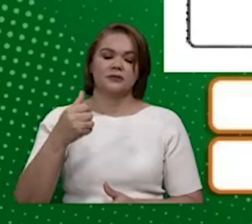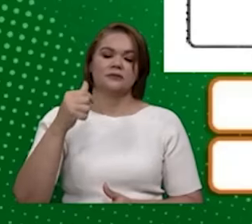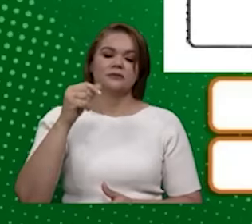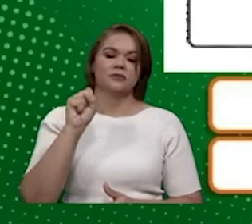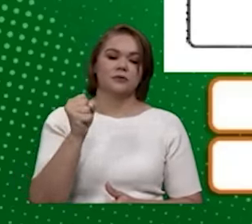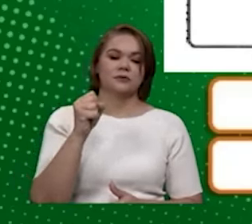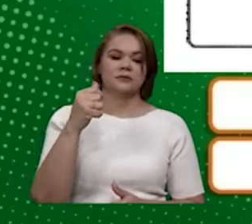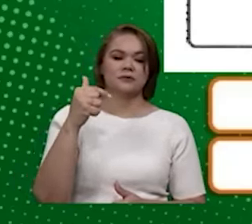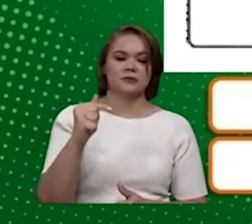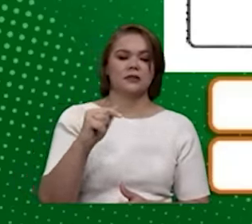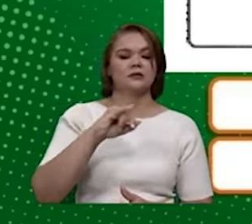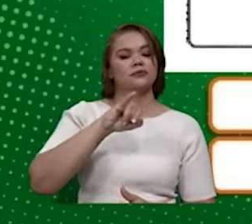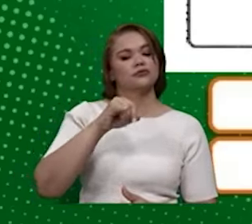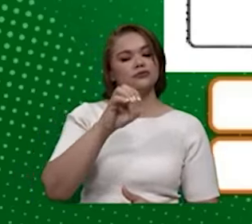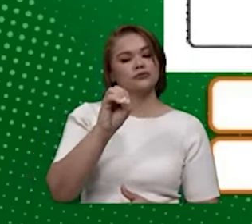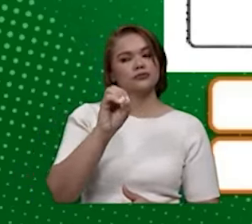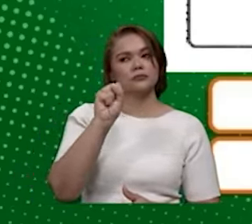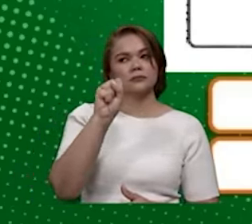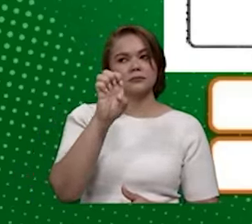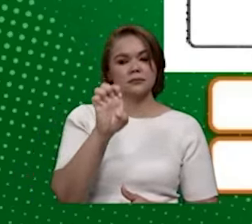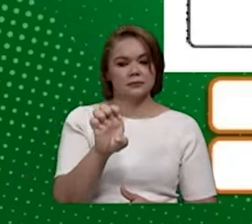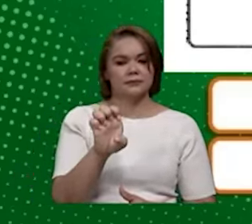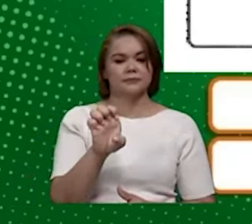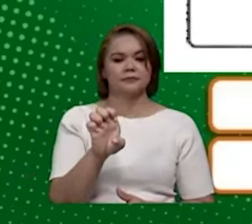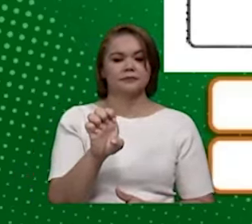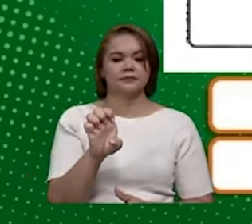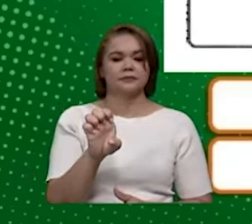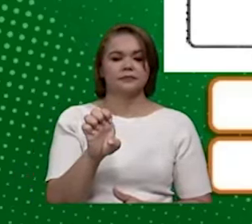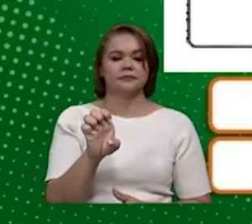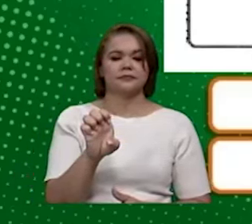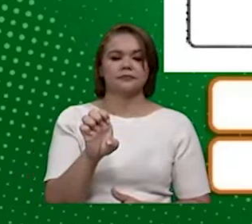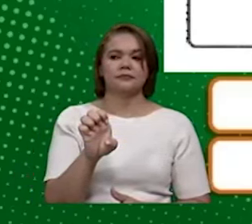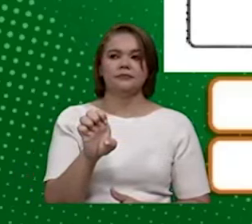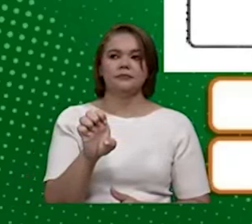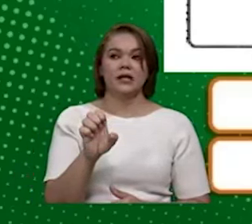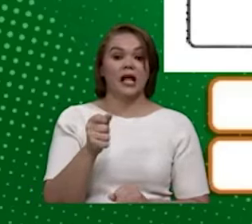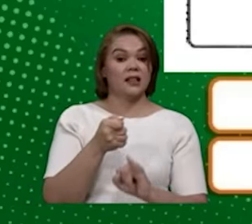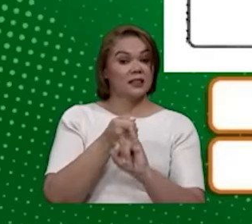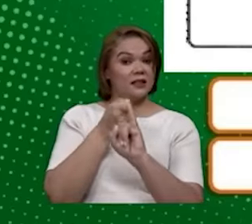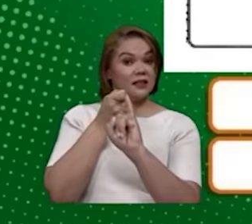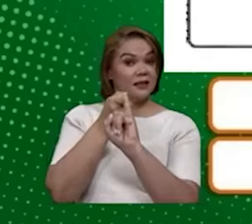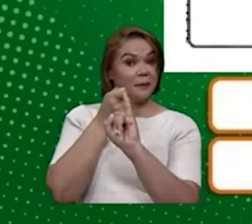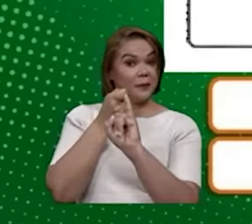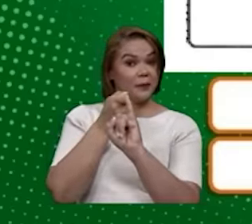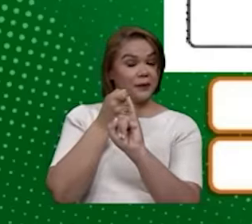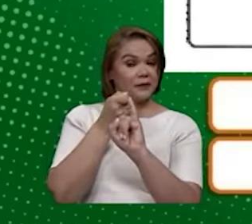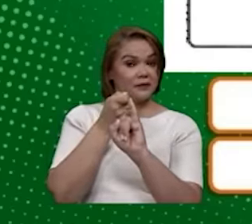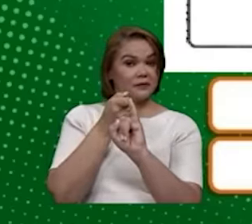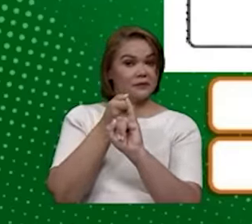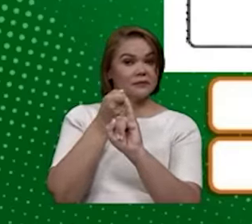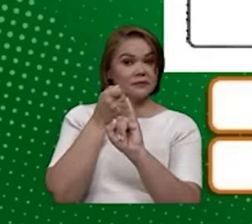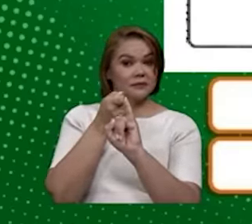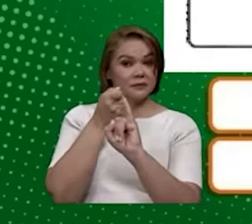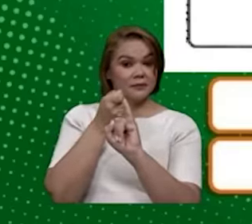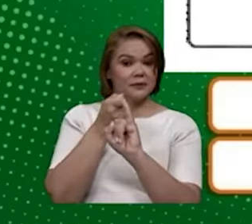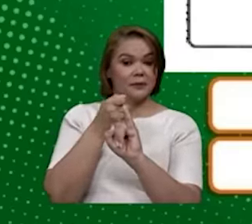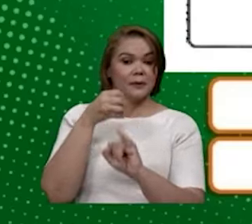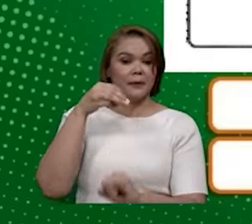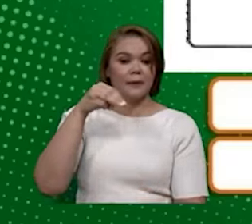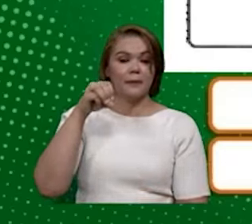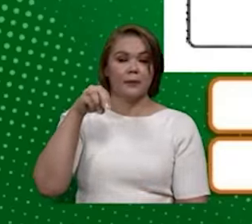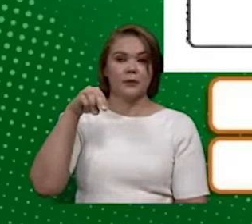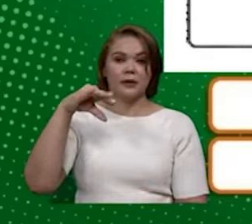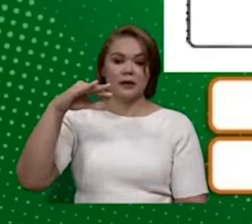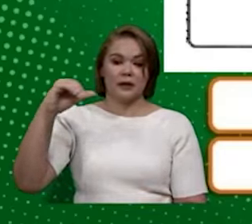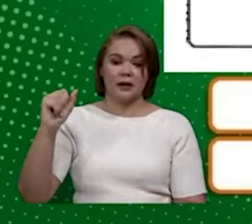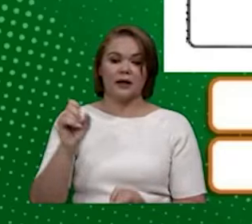203187. José dos Santos é de Itaporanga, tá? Município de Itaporanga. Mônica foi a